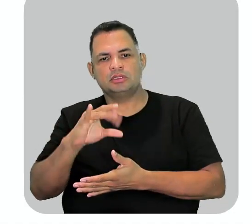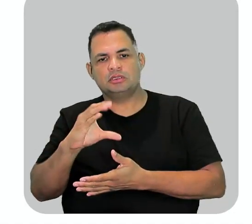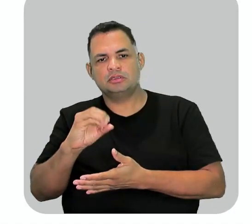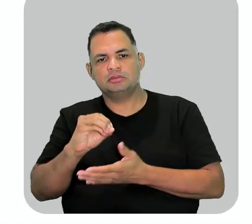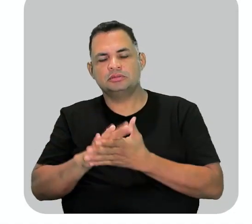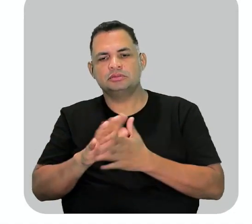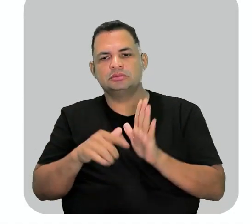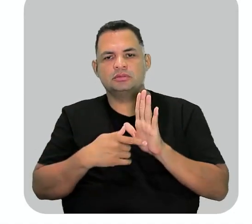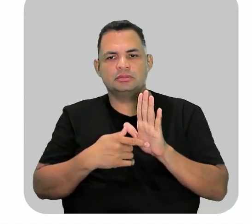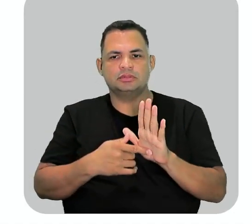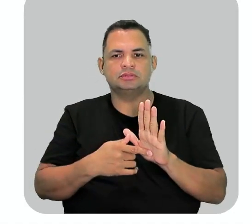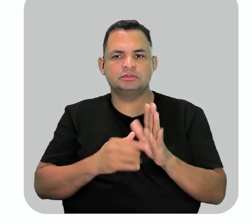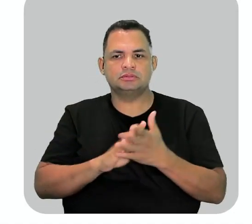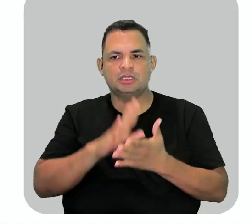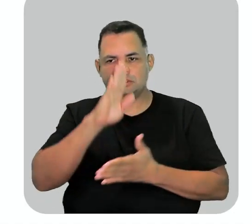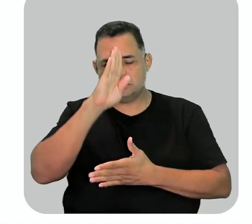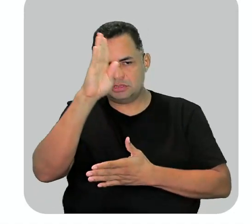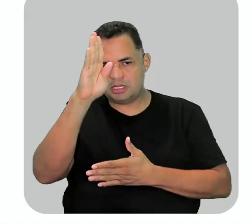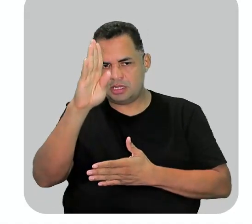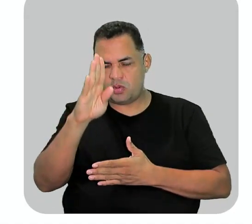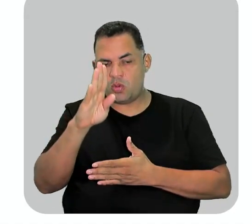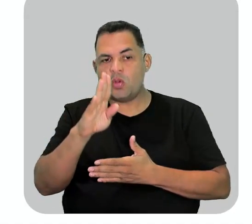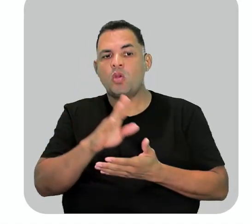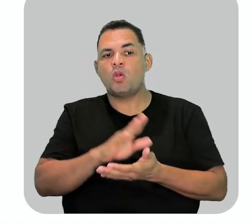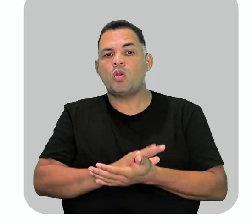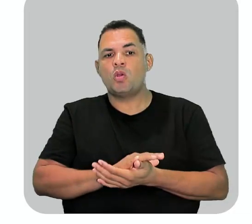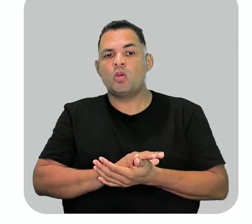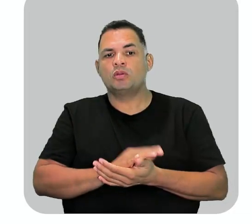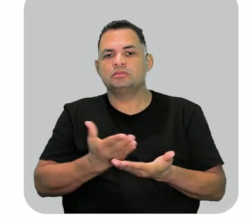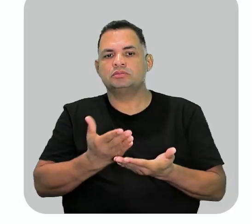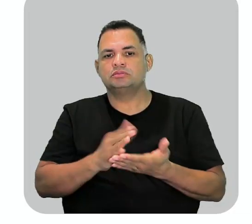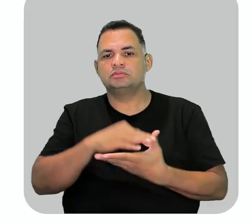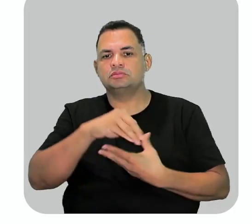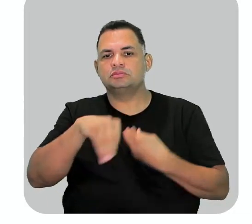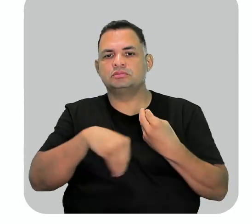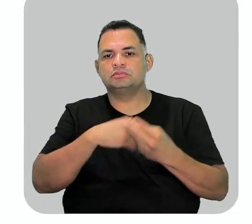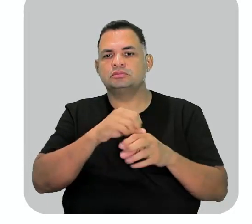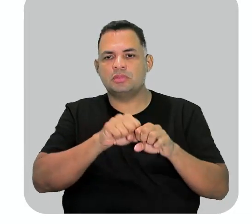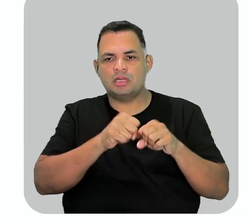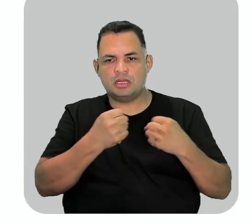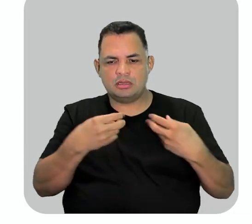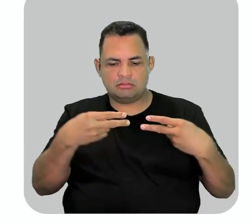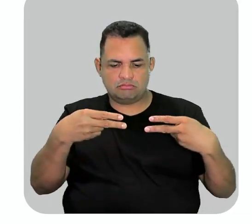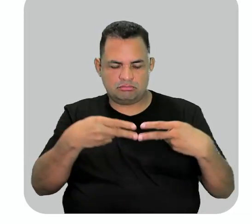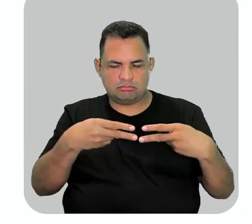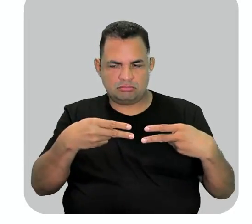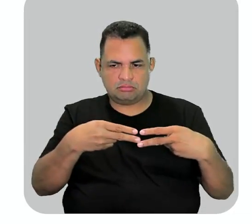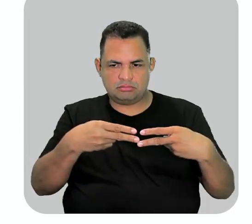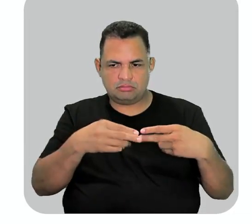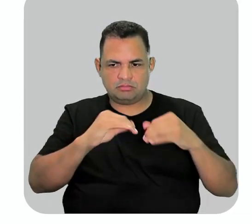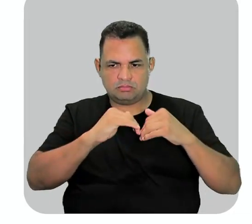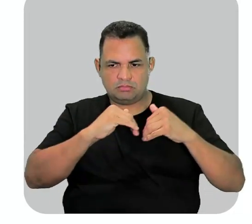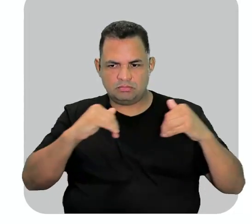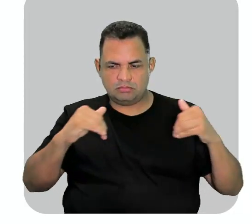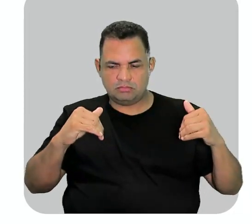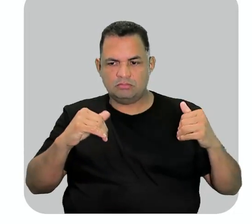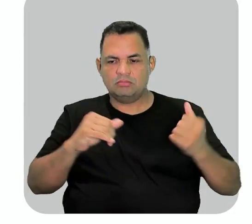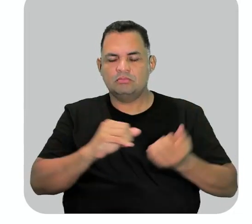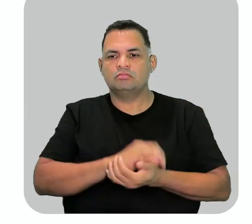a carbonila, e as principais reações que ocorrem nesse grupo também envolvem a quebra da